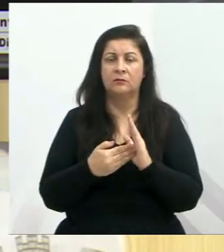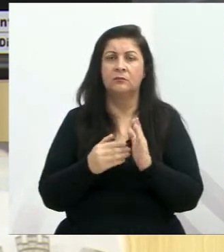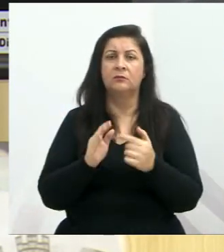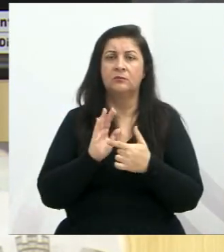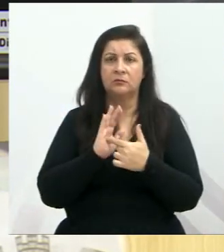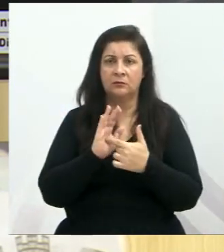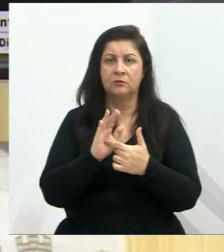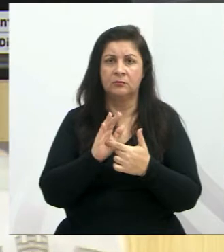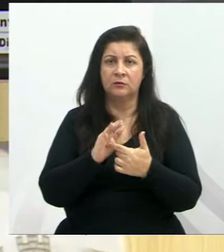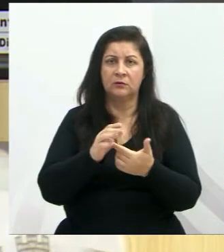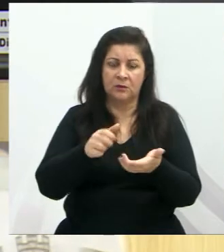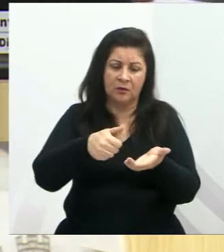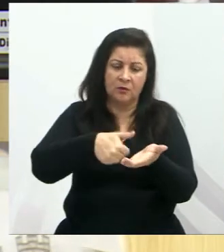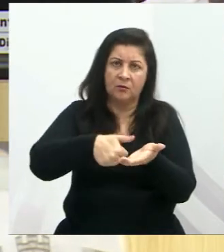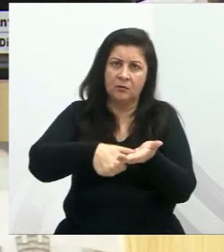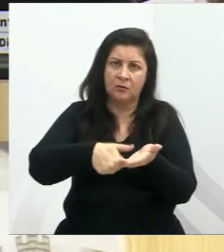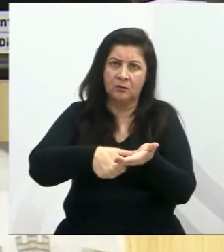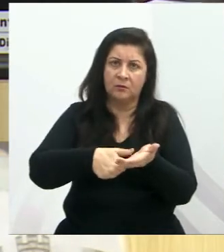apresentaram inscrição no